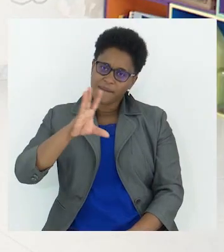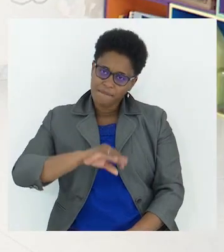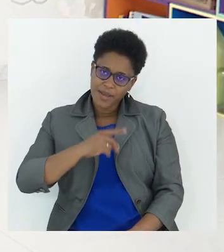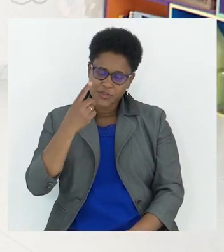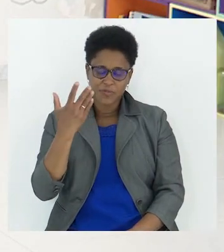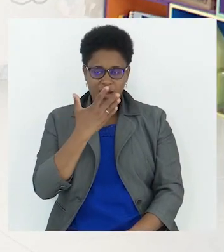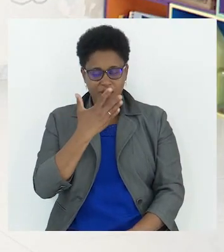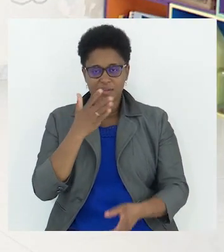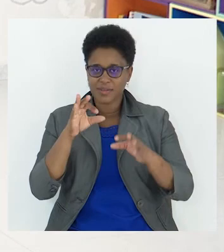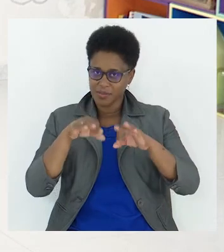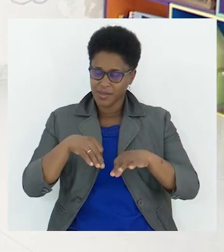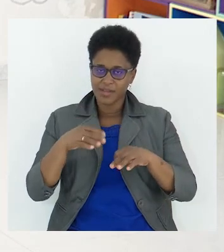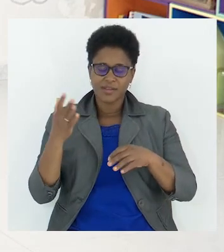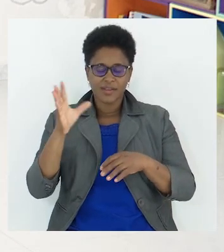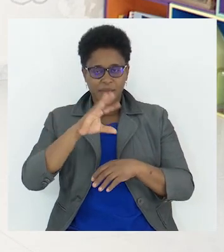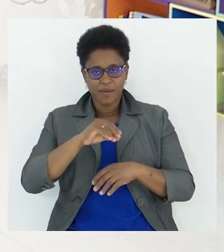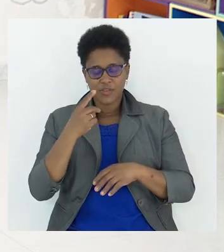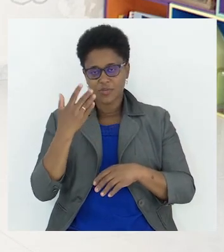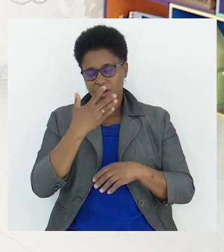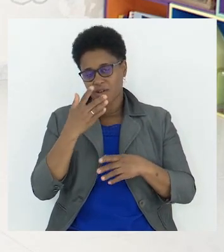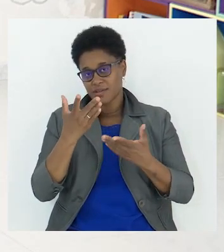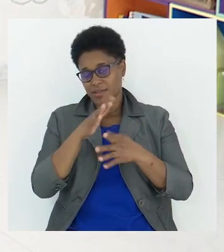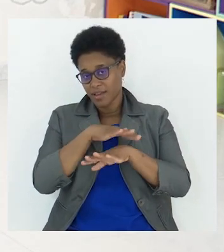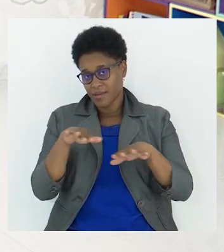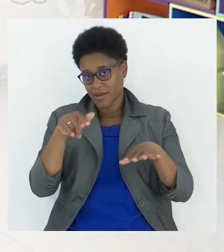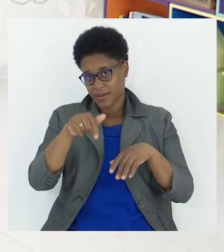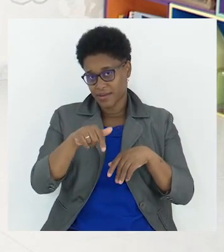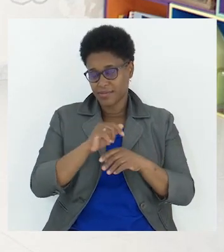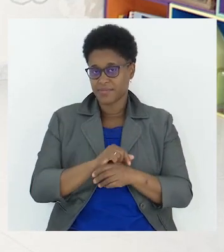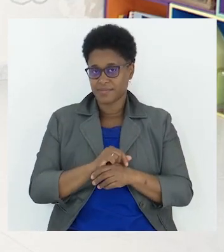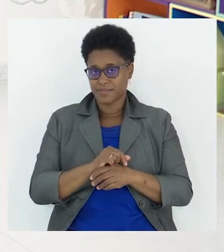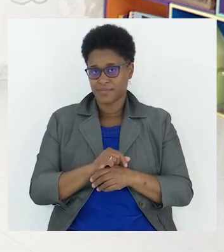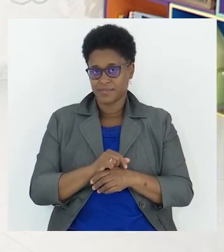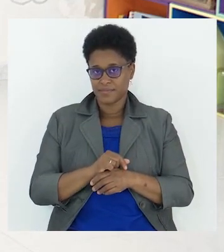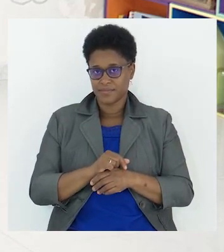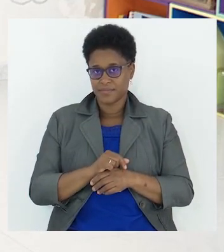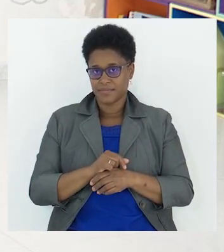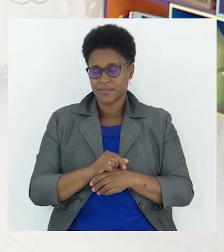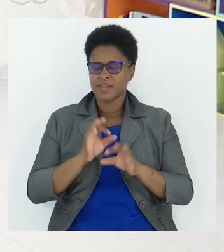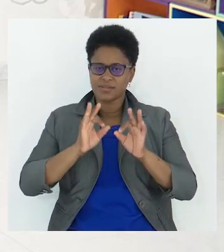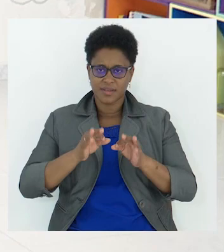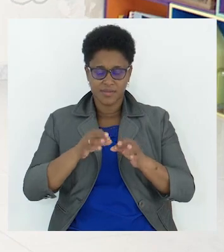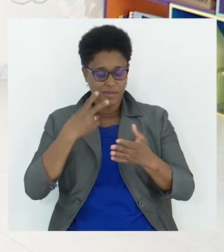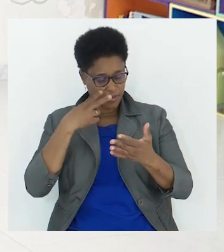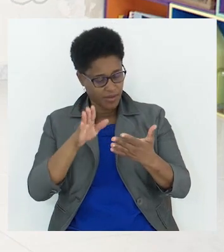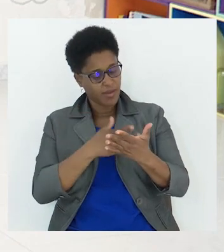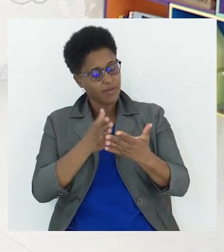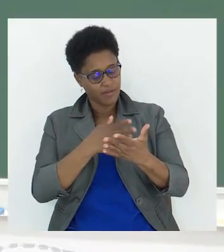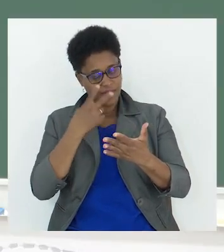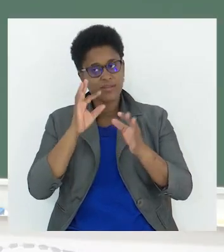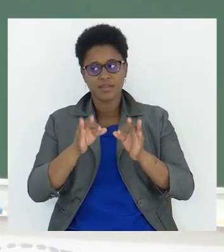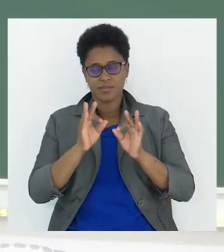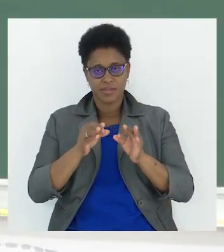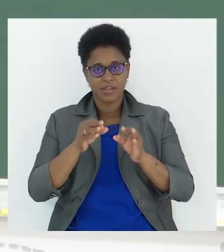conteúdo concluído, mais uma aula terminada aqui. E sempre revendo. Ok?